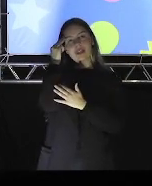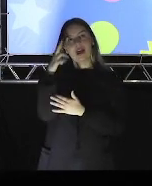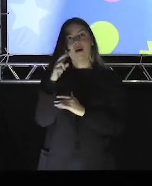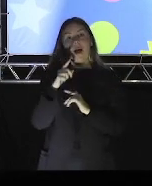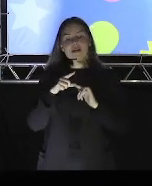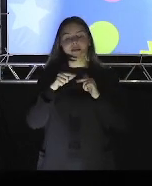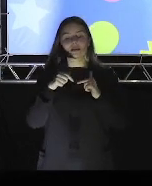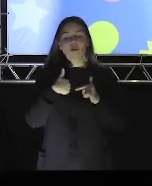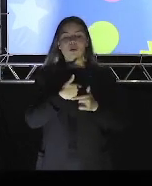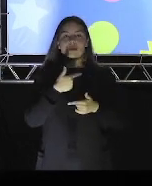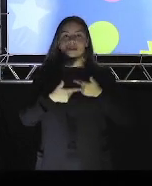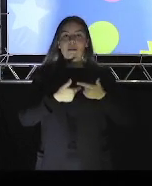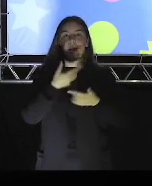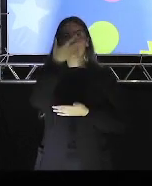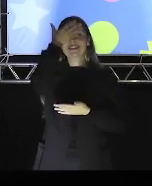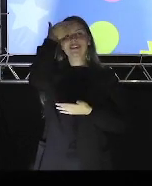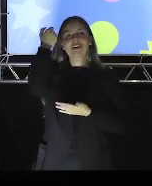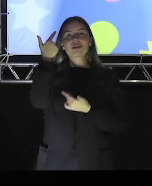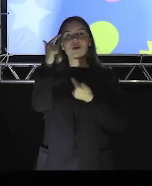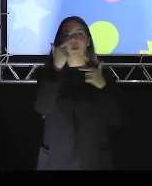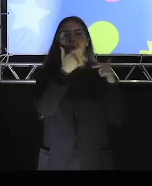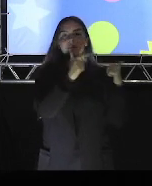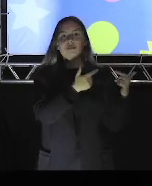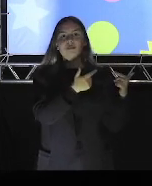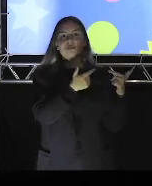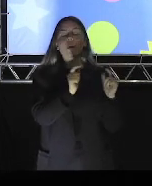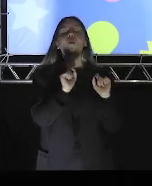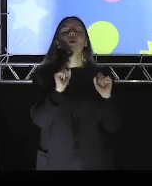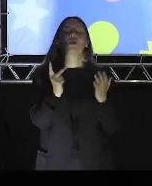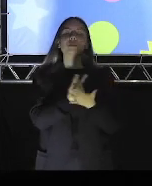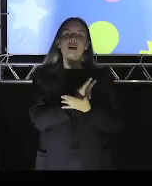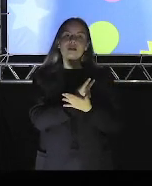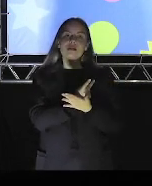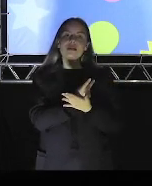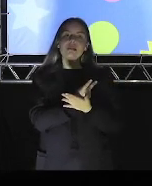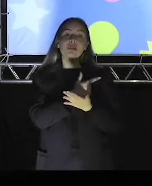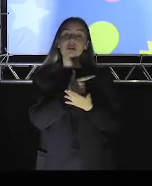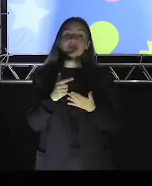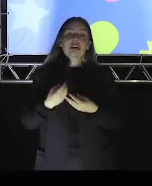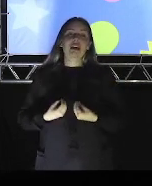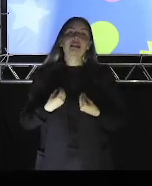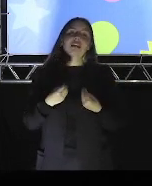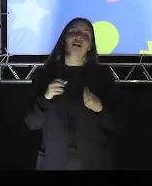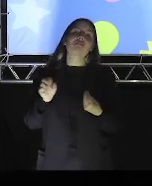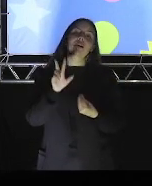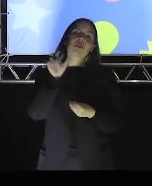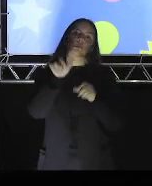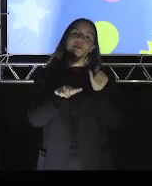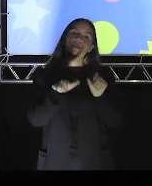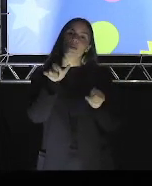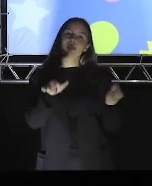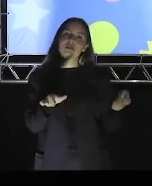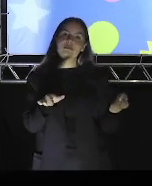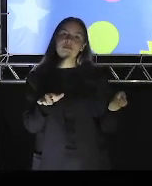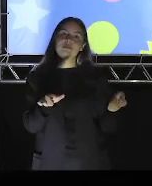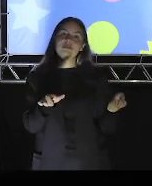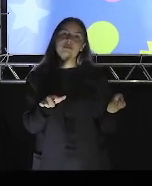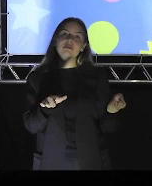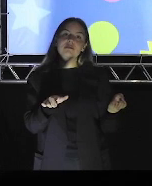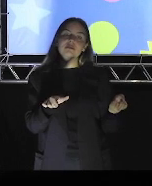atuar, a gente esquece. E aí o que acontece? A gente não gera valor para essas pessoas, né? E